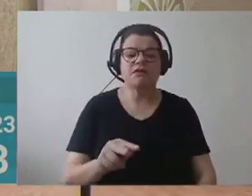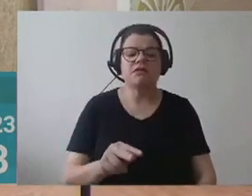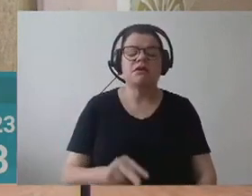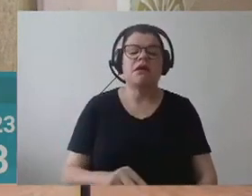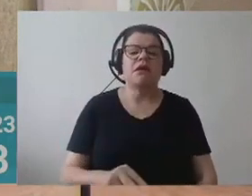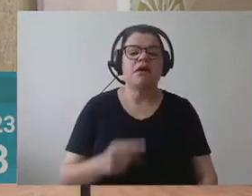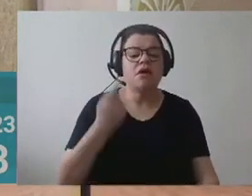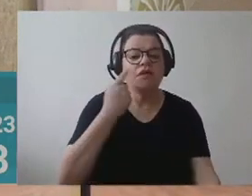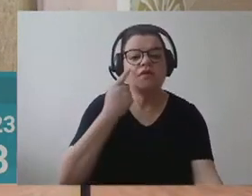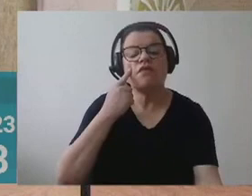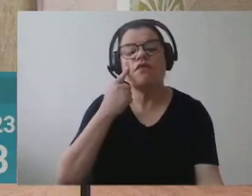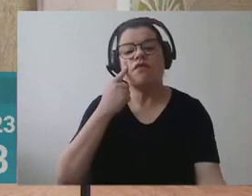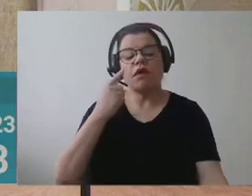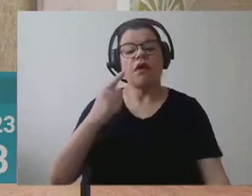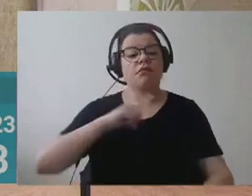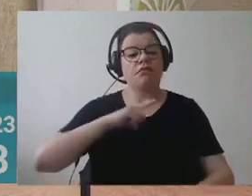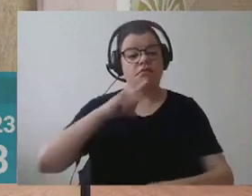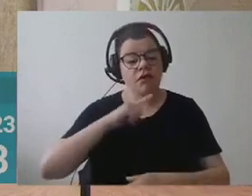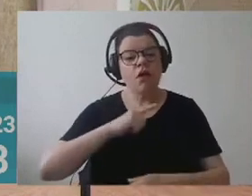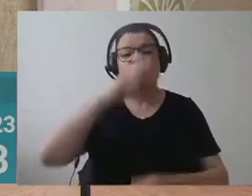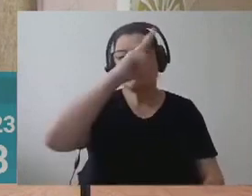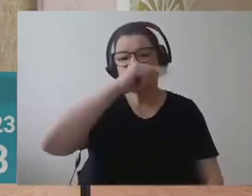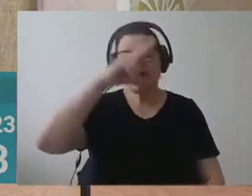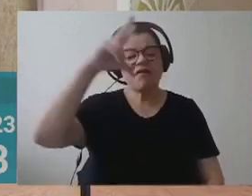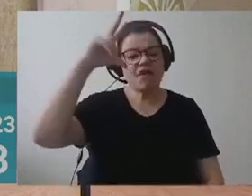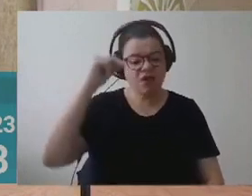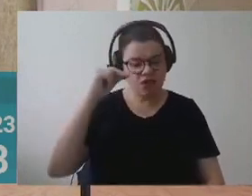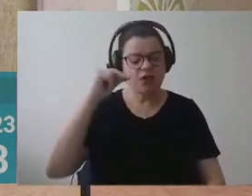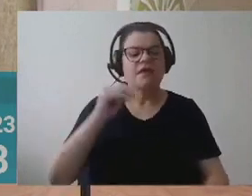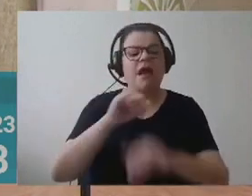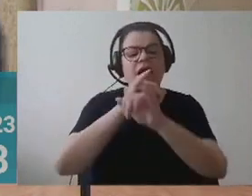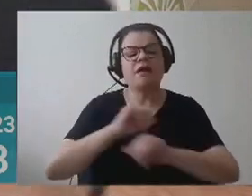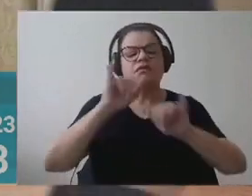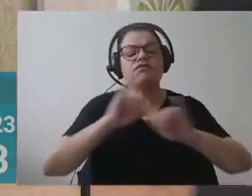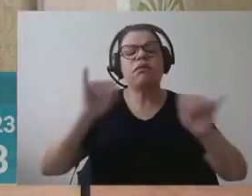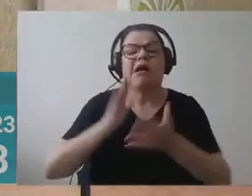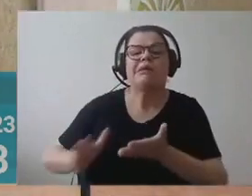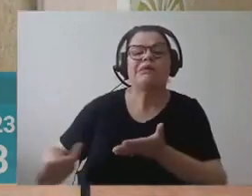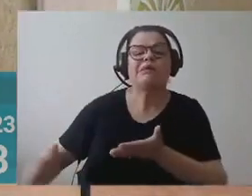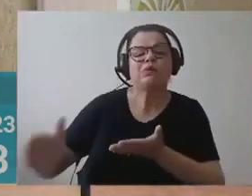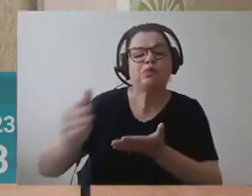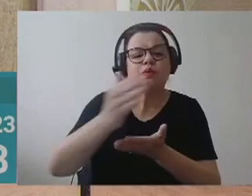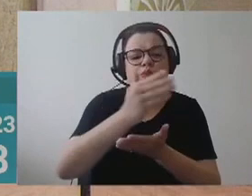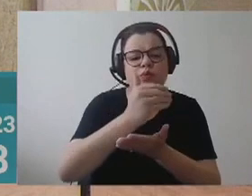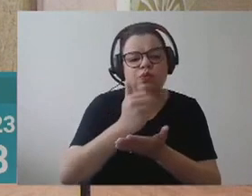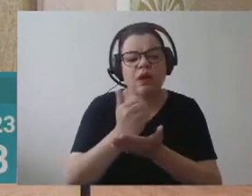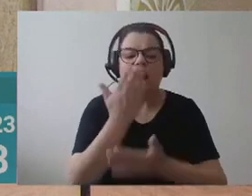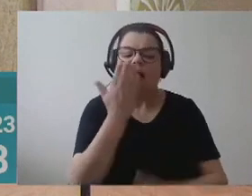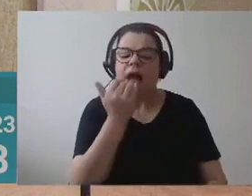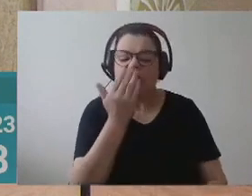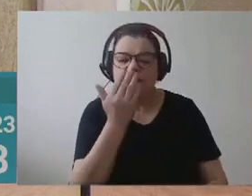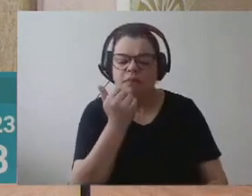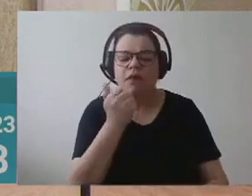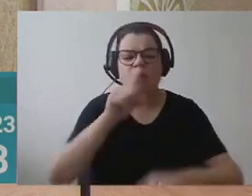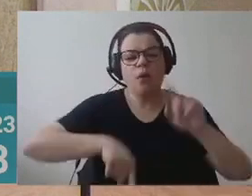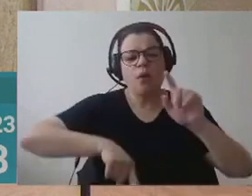municipais, presidente, estão fazendo uma campanha de arrecadação de alimentos, produtos de higiene, para aquelas